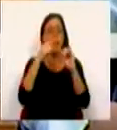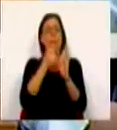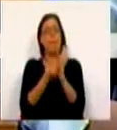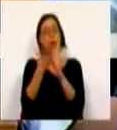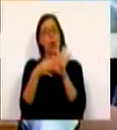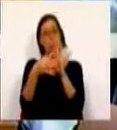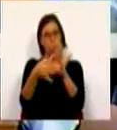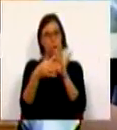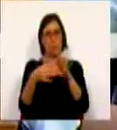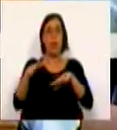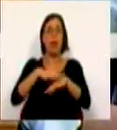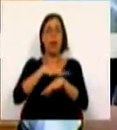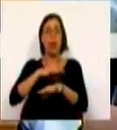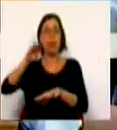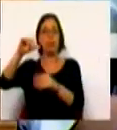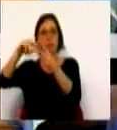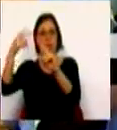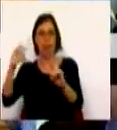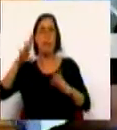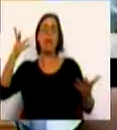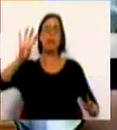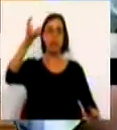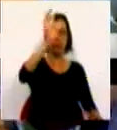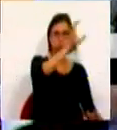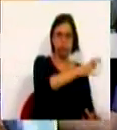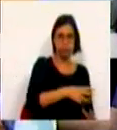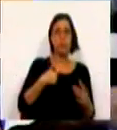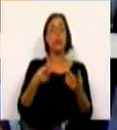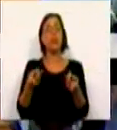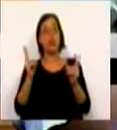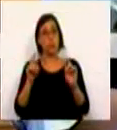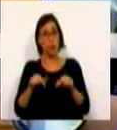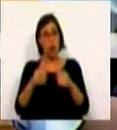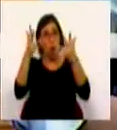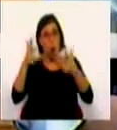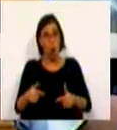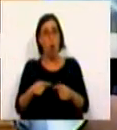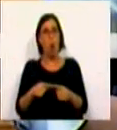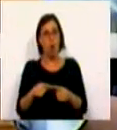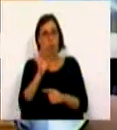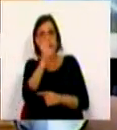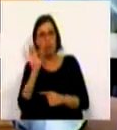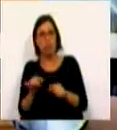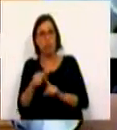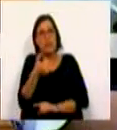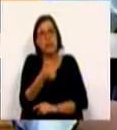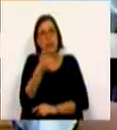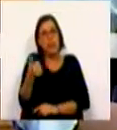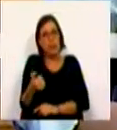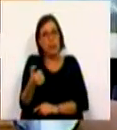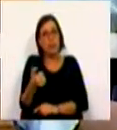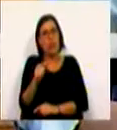de colaboração com a administração local e regional. Dispomos para o efeito neste orçamento de uma dotação orçamental de